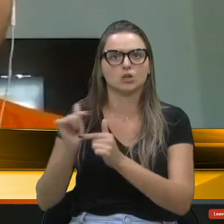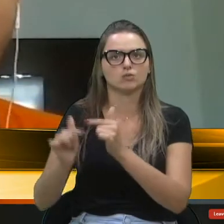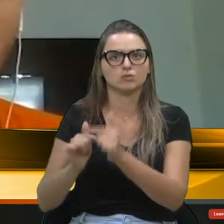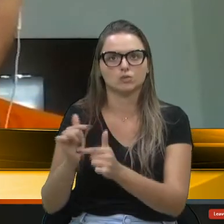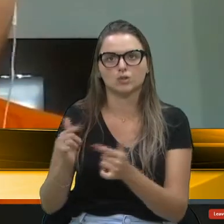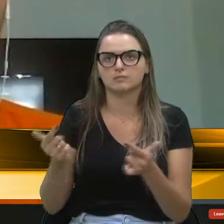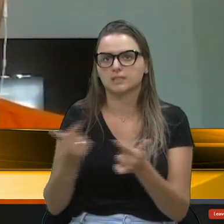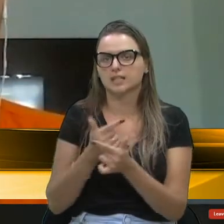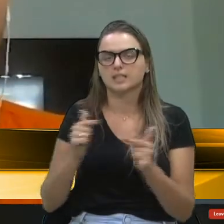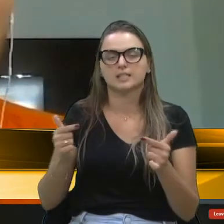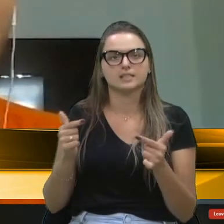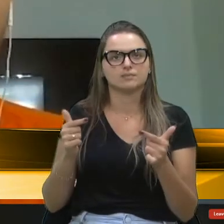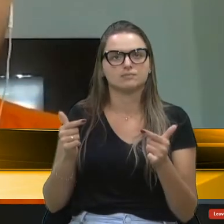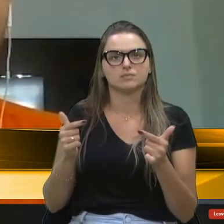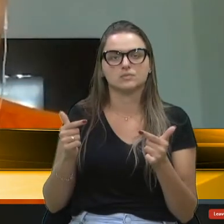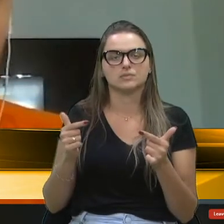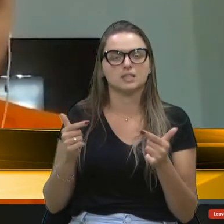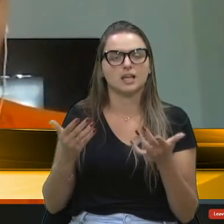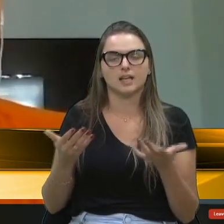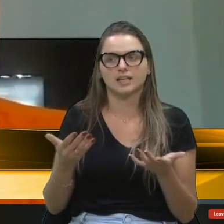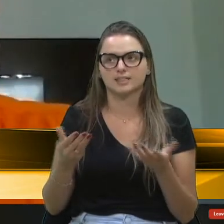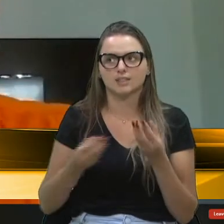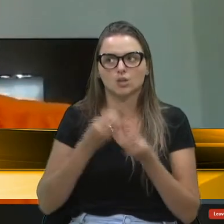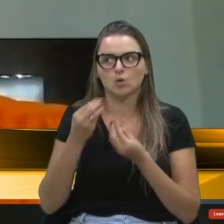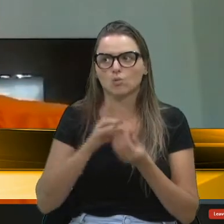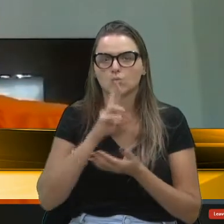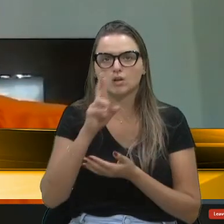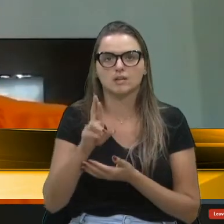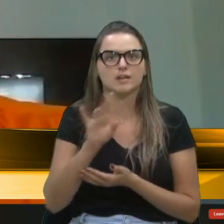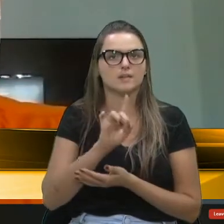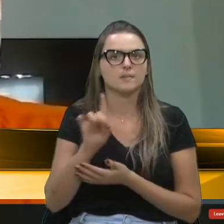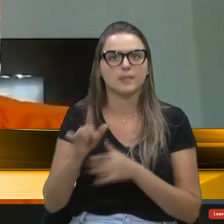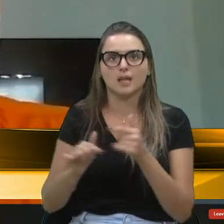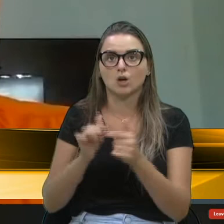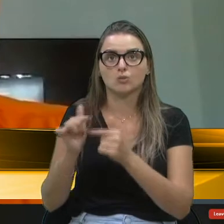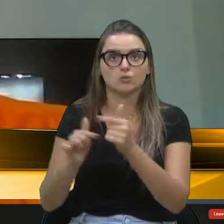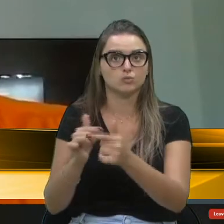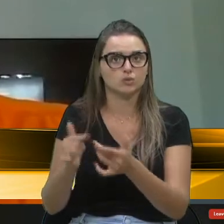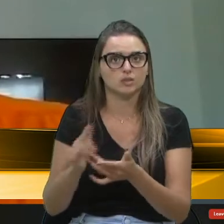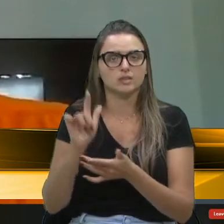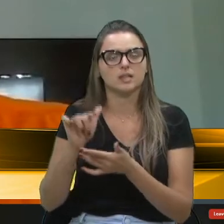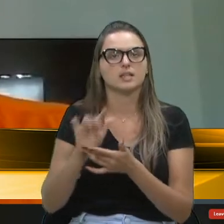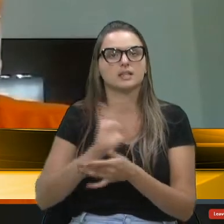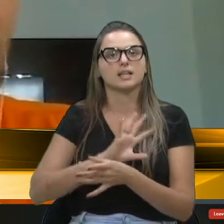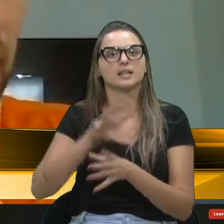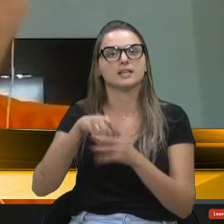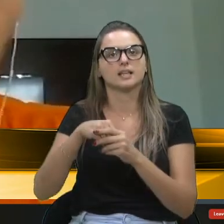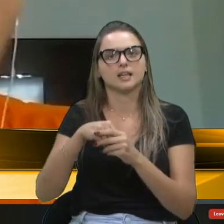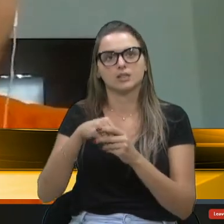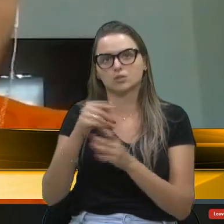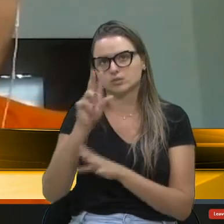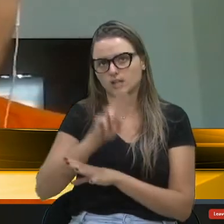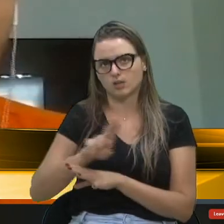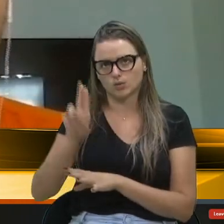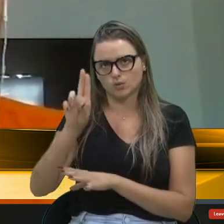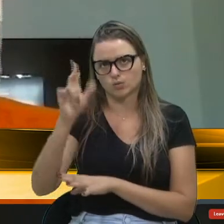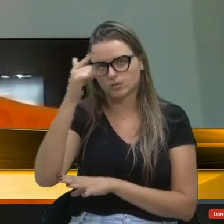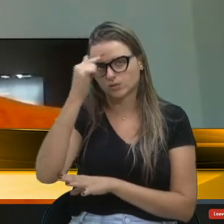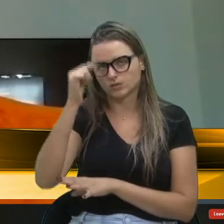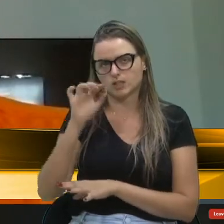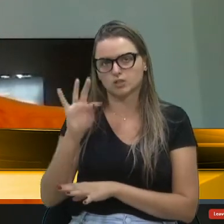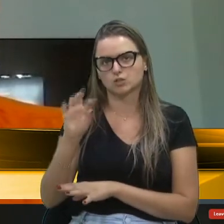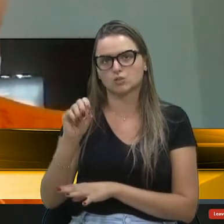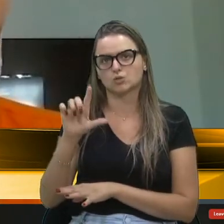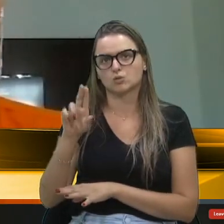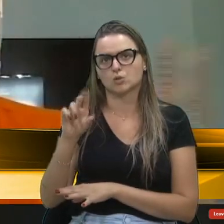tem qualquer tipo de resultado, elas não funcionam, isso está na Universidade de Toulouse. Mas, o último teste que a gente tem